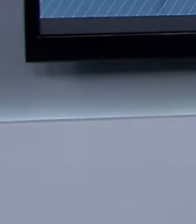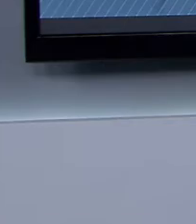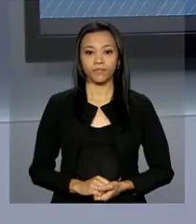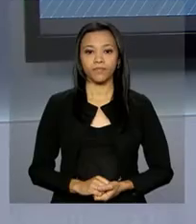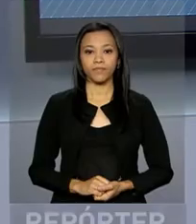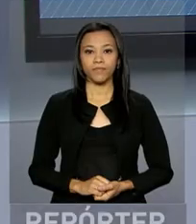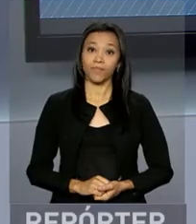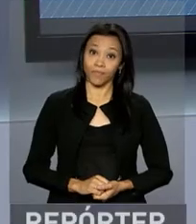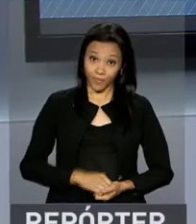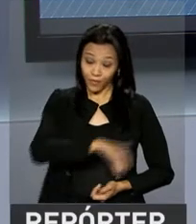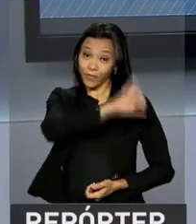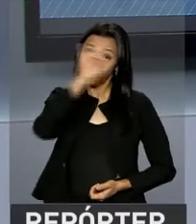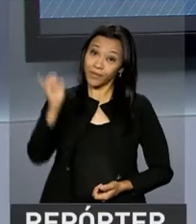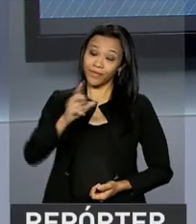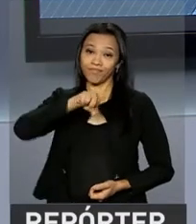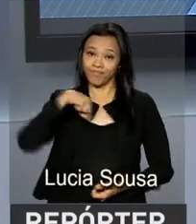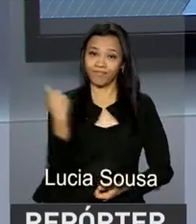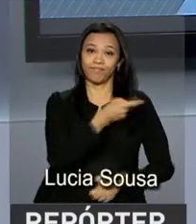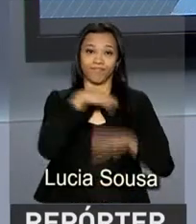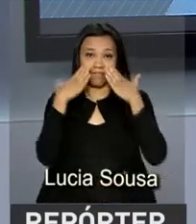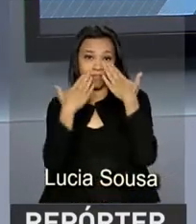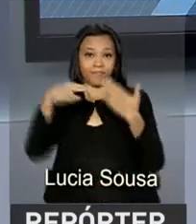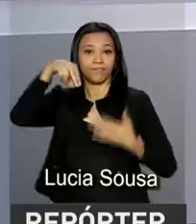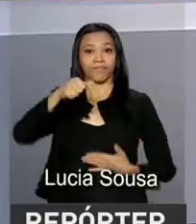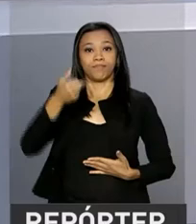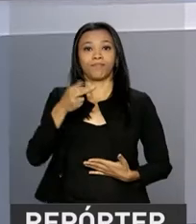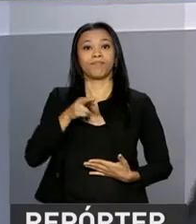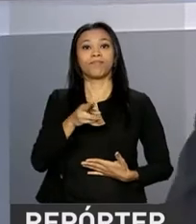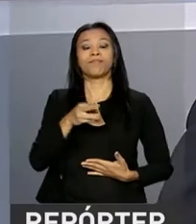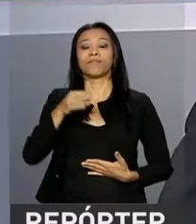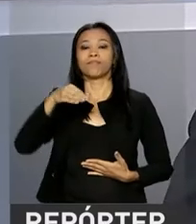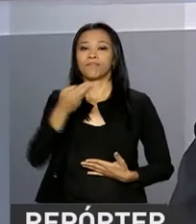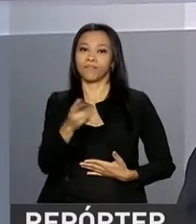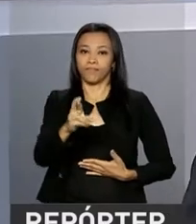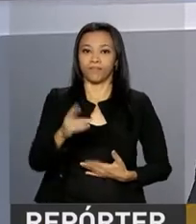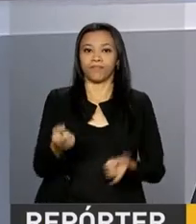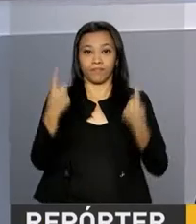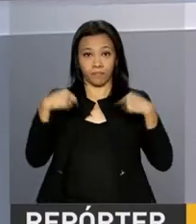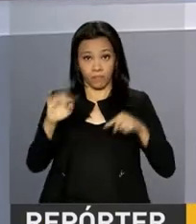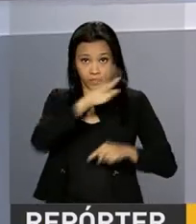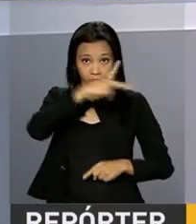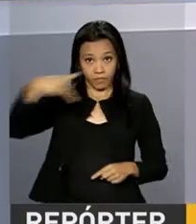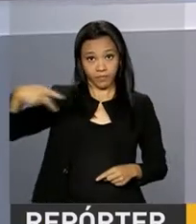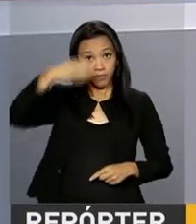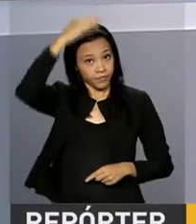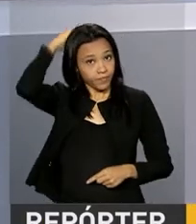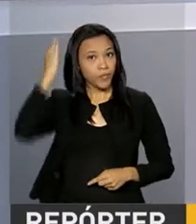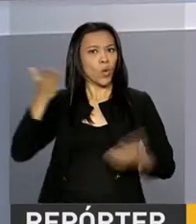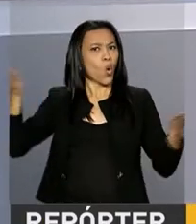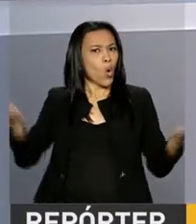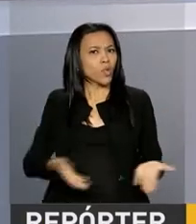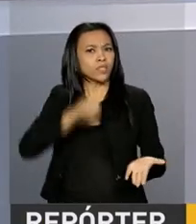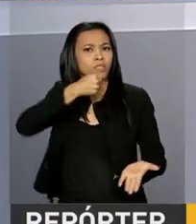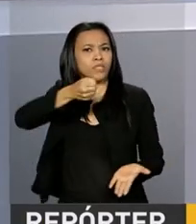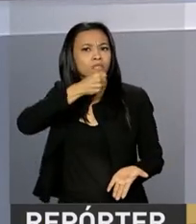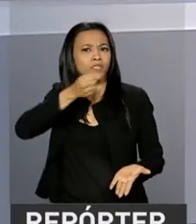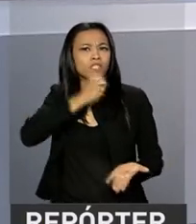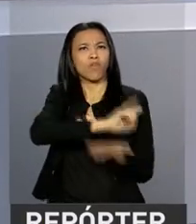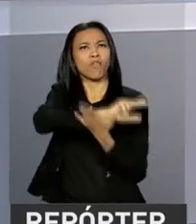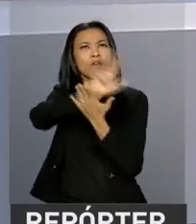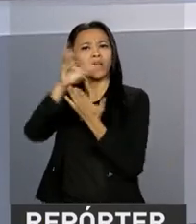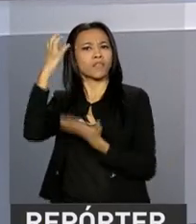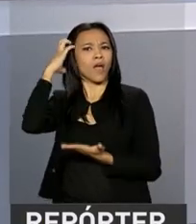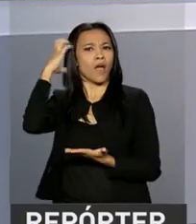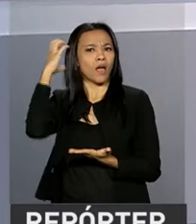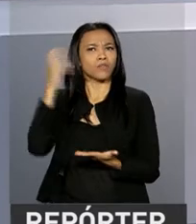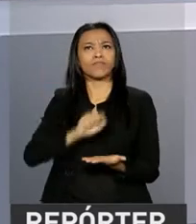olá doar um repórter nbr presidente michel temer falou hoje com jornalistas de rádios regionais de todo o